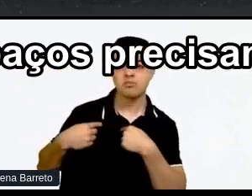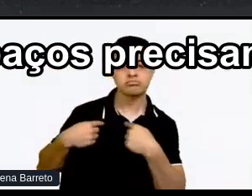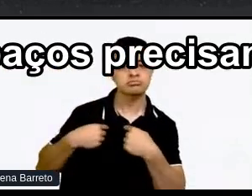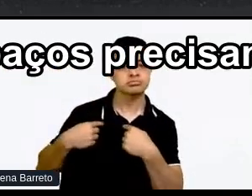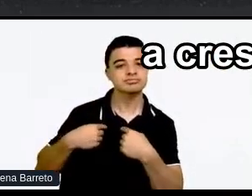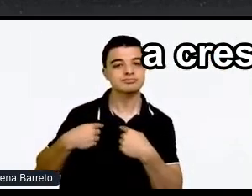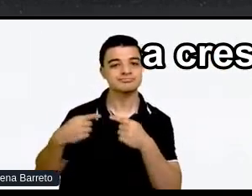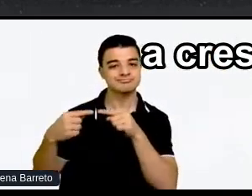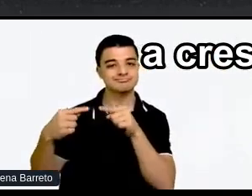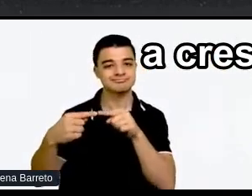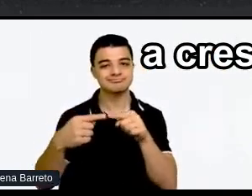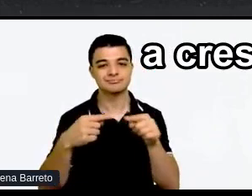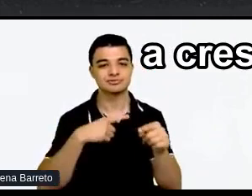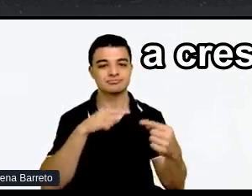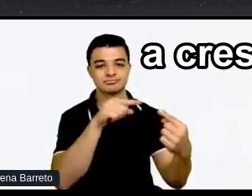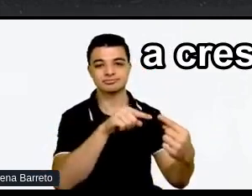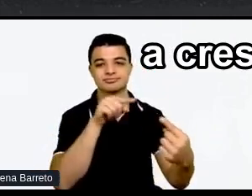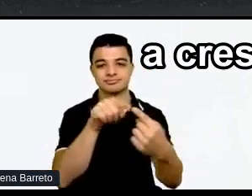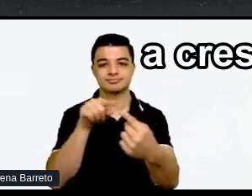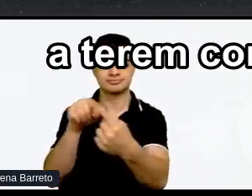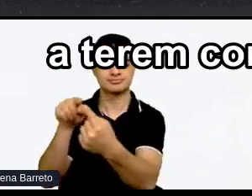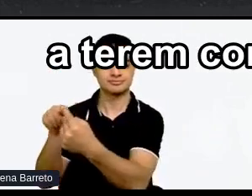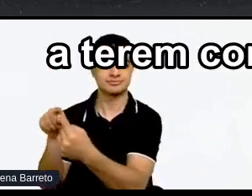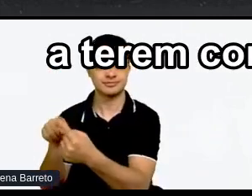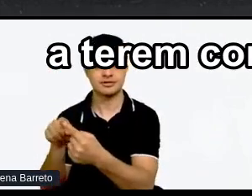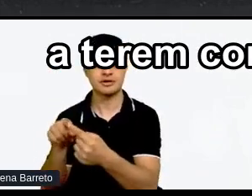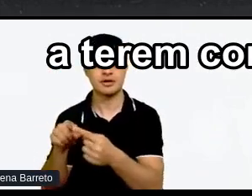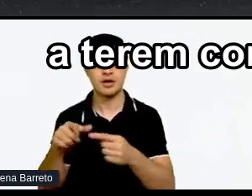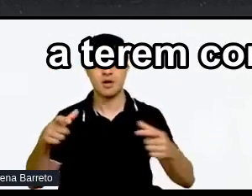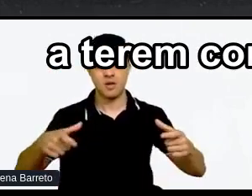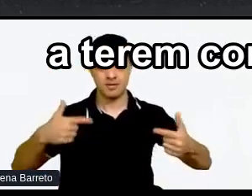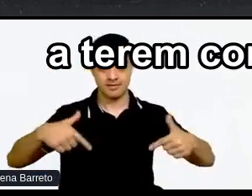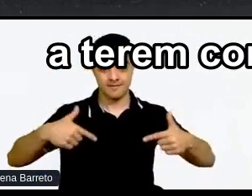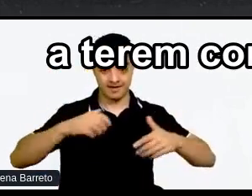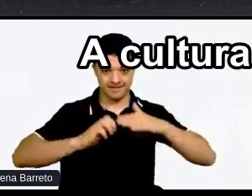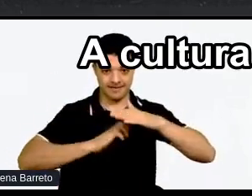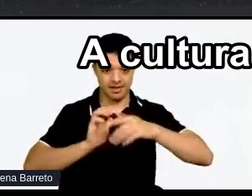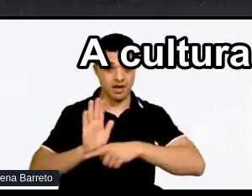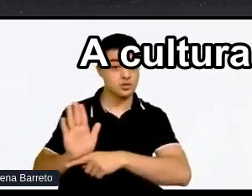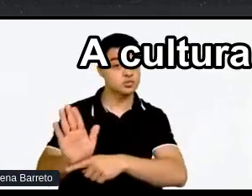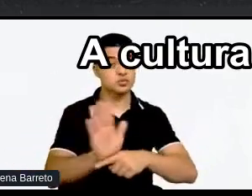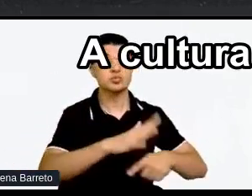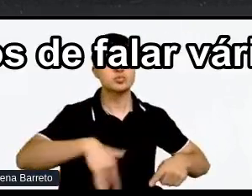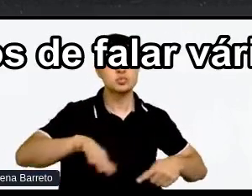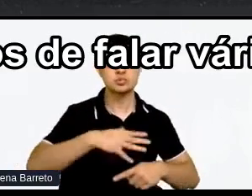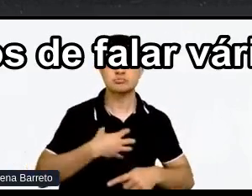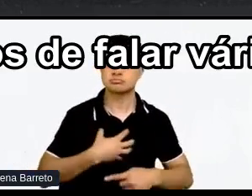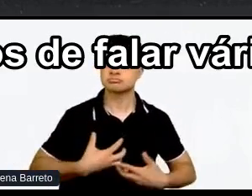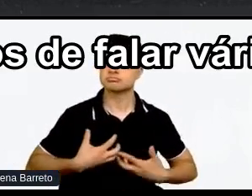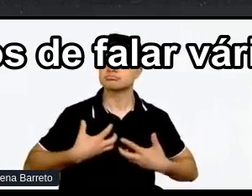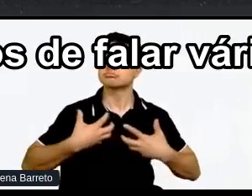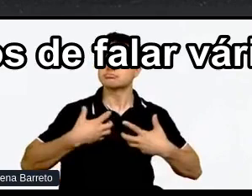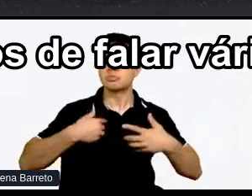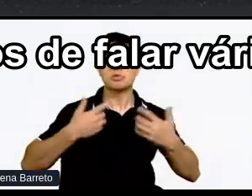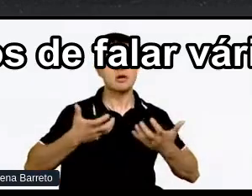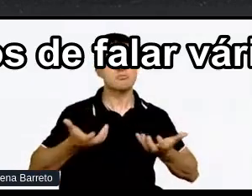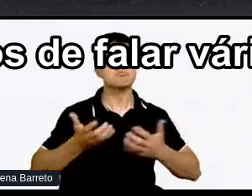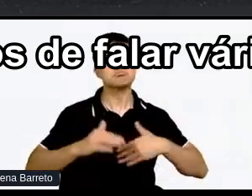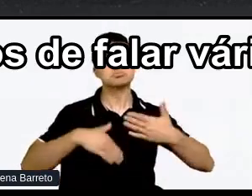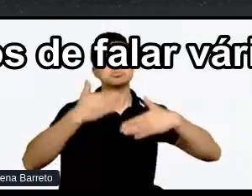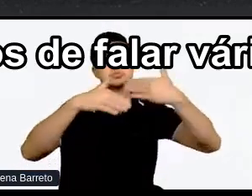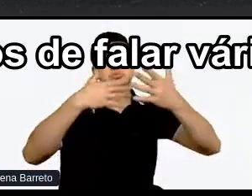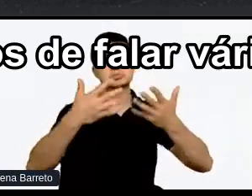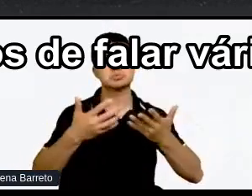precisam inspirar as pessoas a crescerem, a terem conhecimento. A cultura de dados, né? Acabamos de falar,